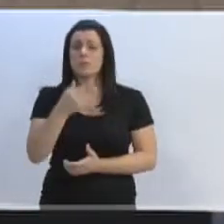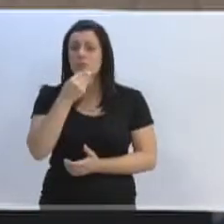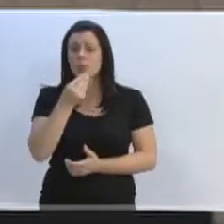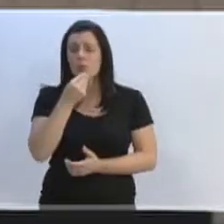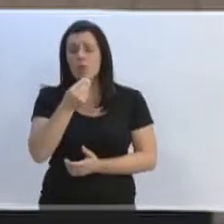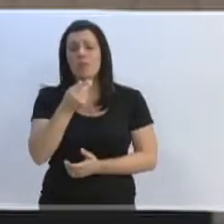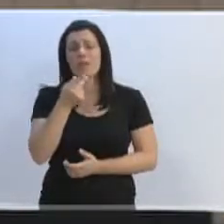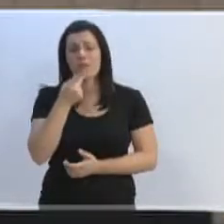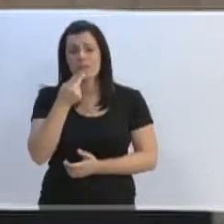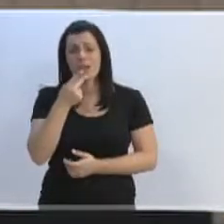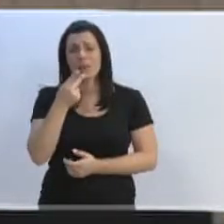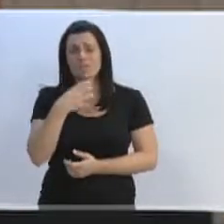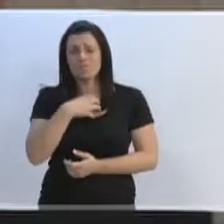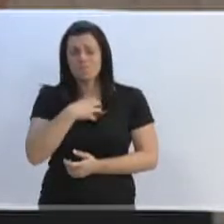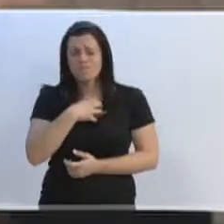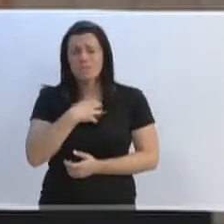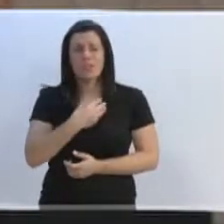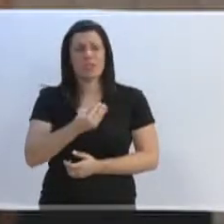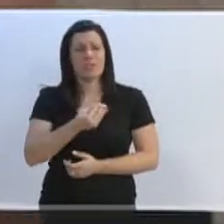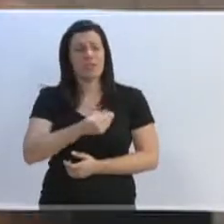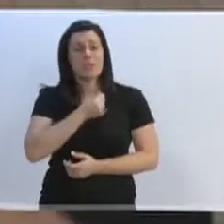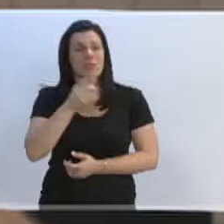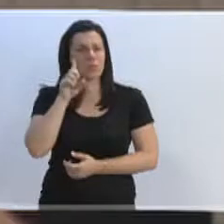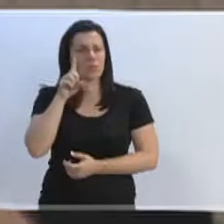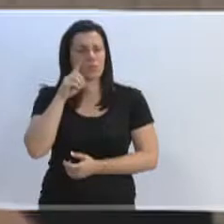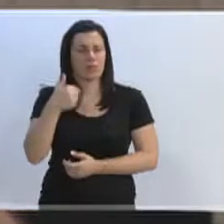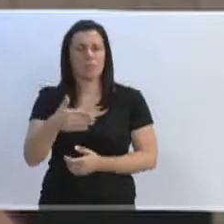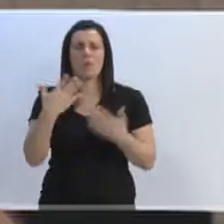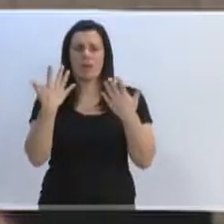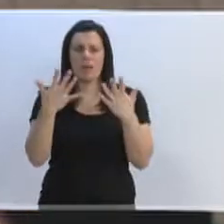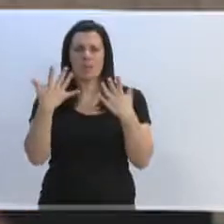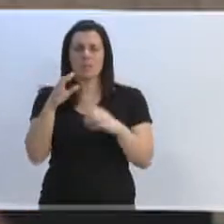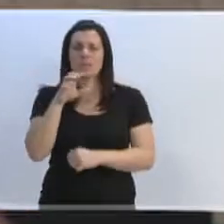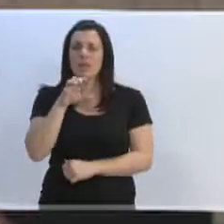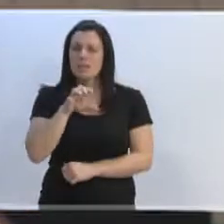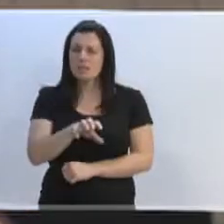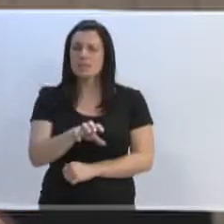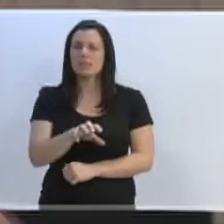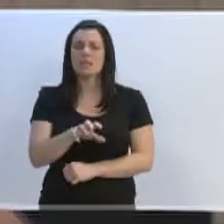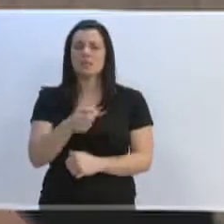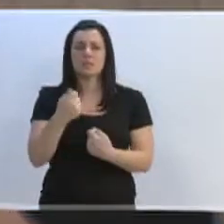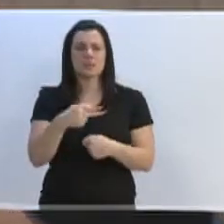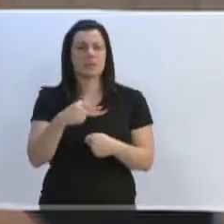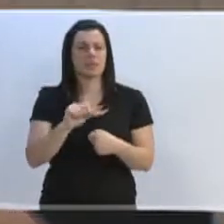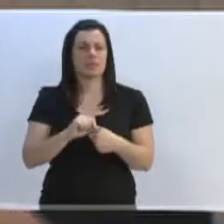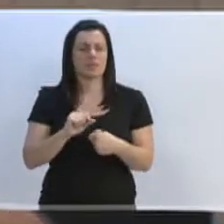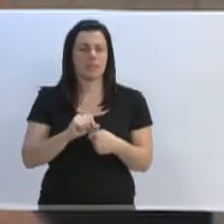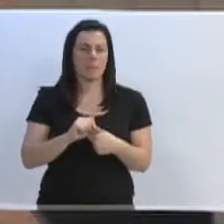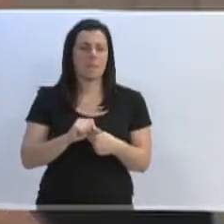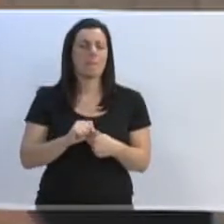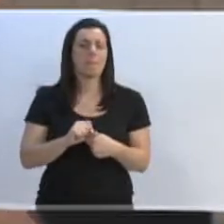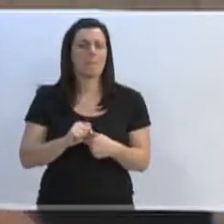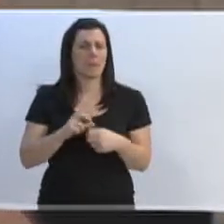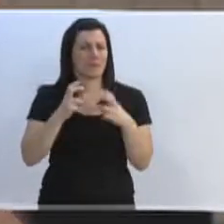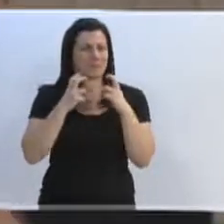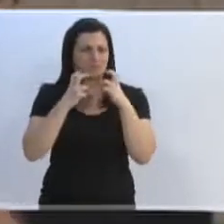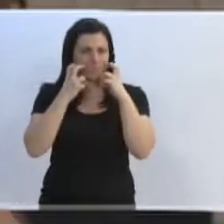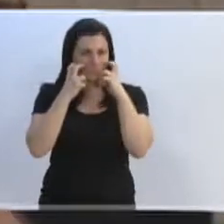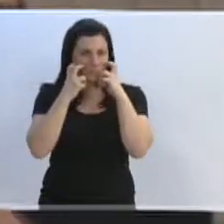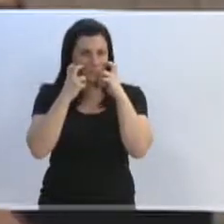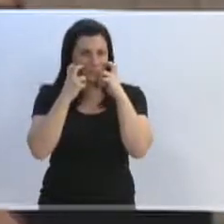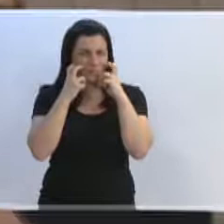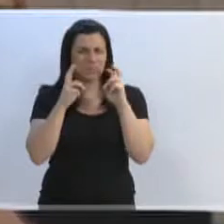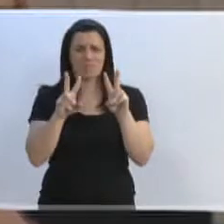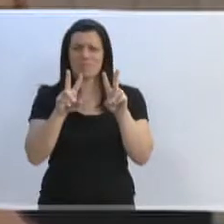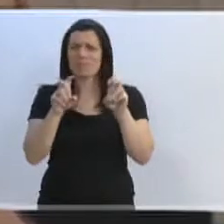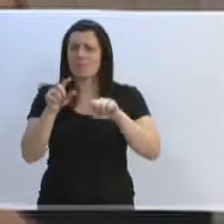fala porque sabe o que precisa, o que vive no dia a dia. Então, parabéns, porque é dessa forma que tem que ser. Agora, é uma vergonha realmente essa questão das